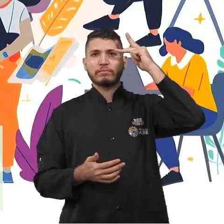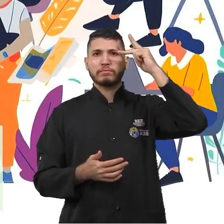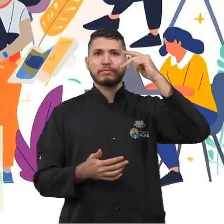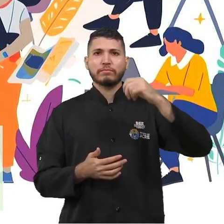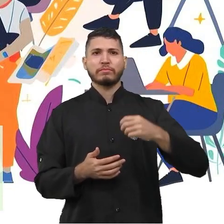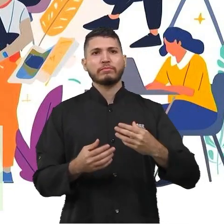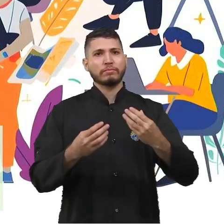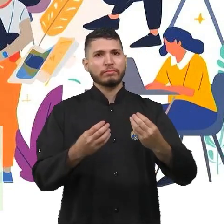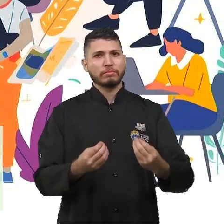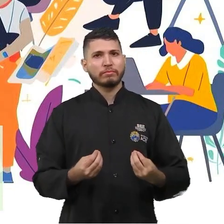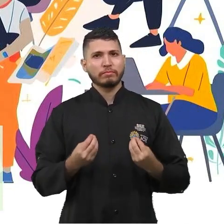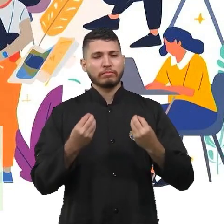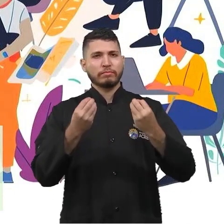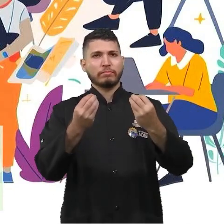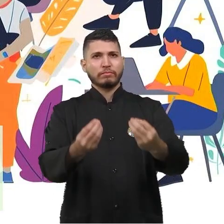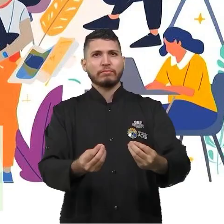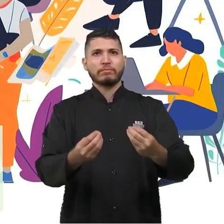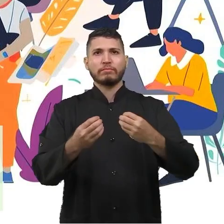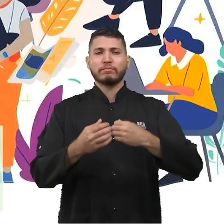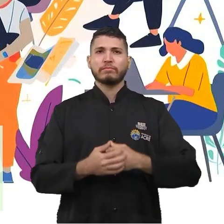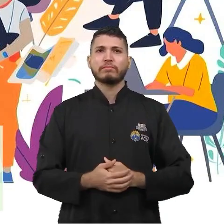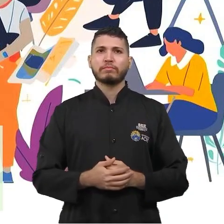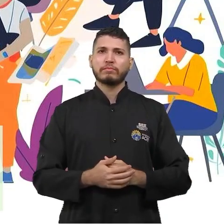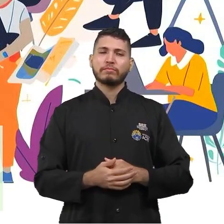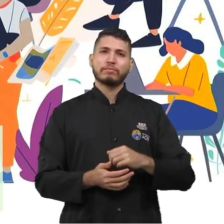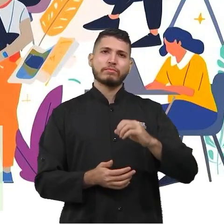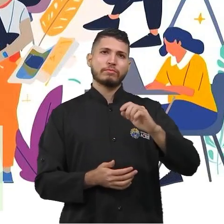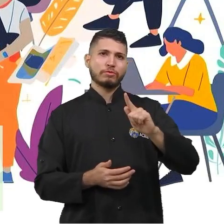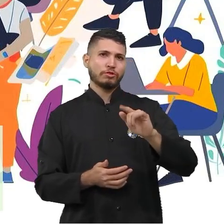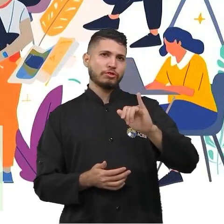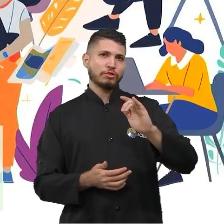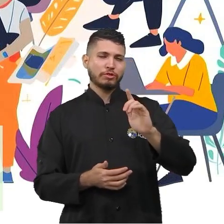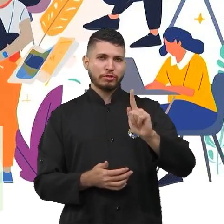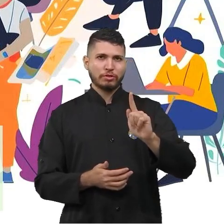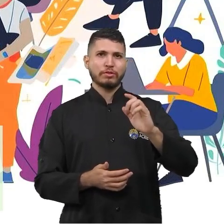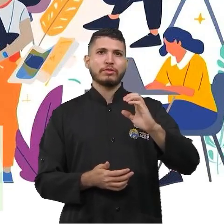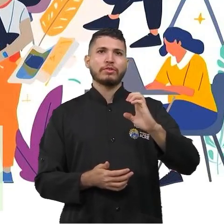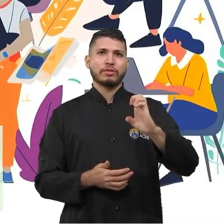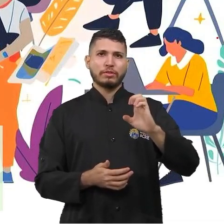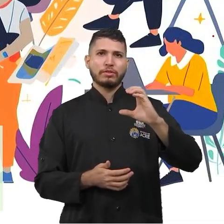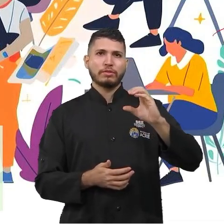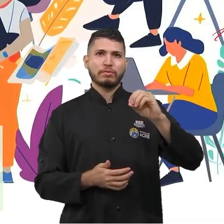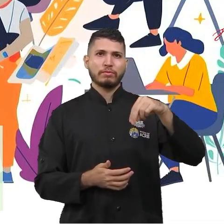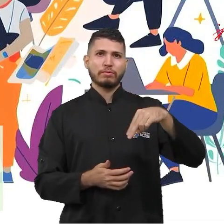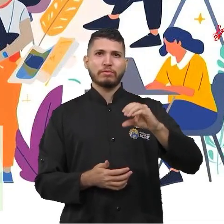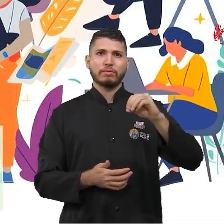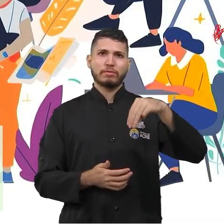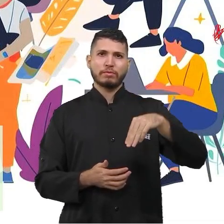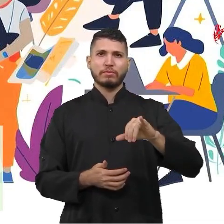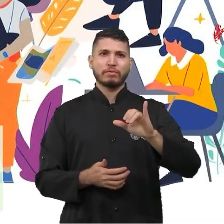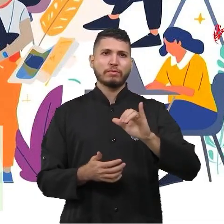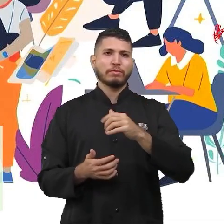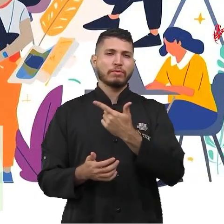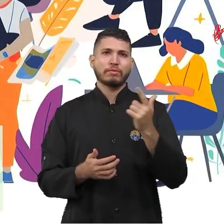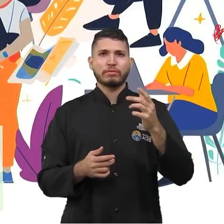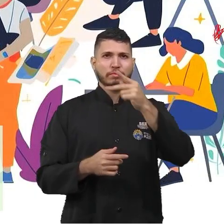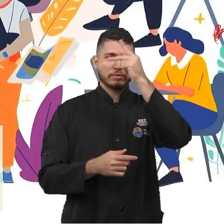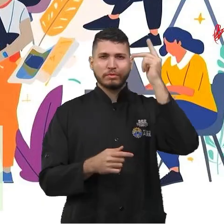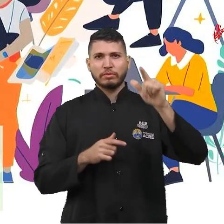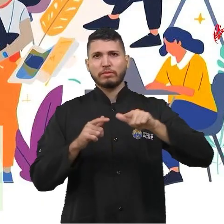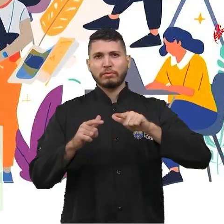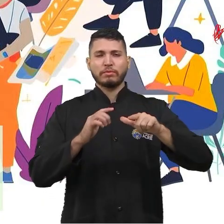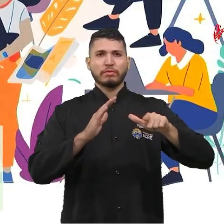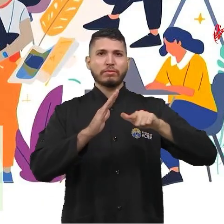de entrega, que nós vamos classificar como Gig Economy, outras pessoas trabalhando em home office, nós